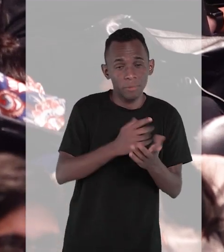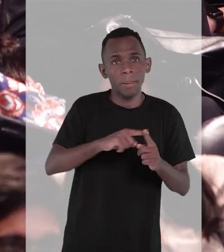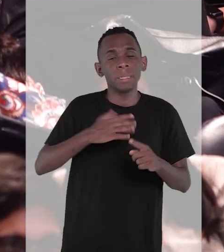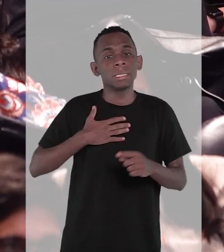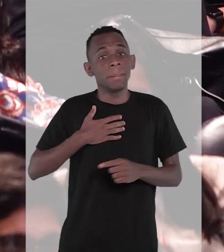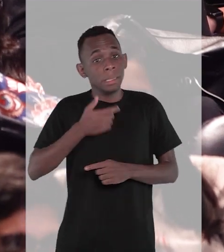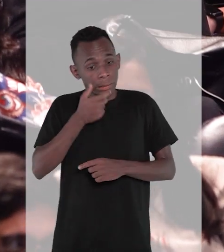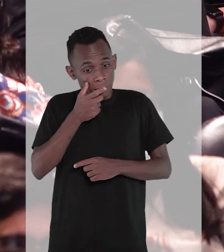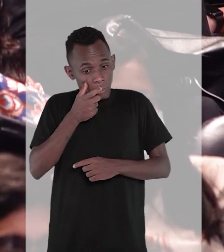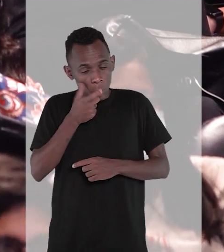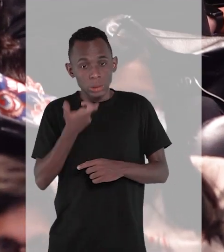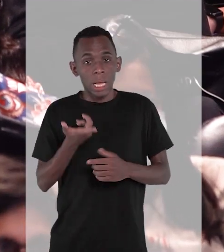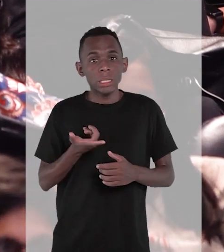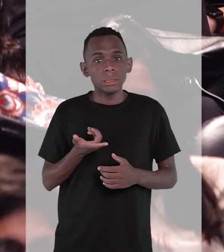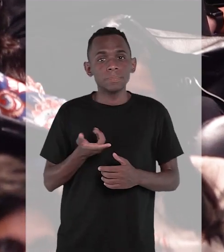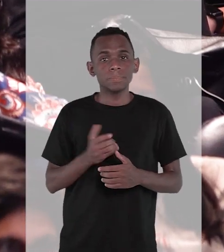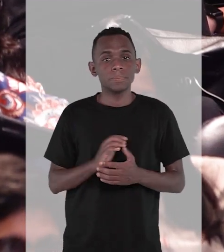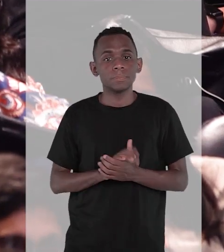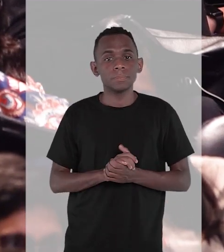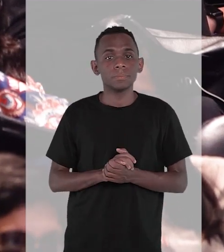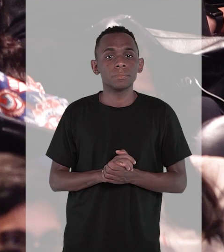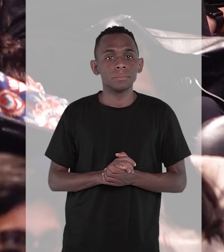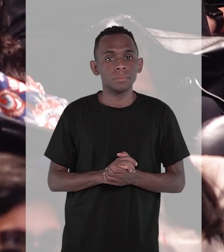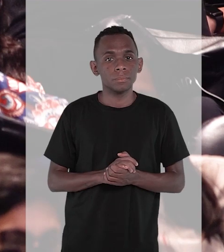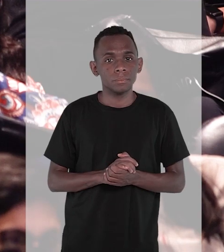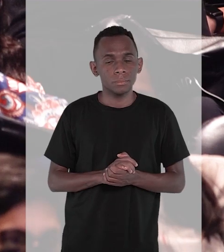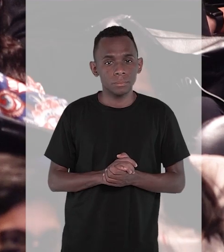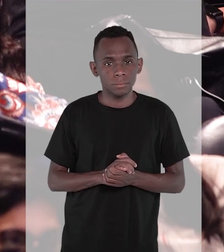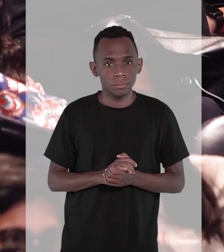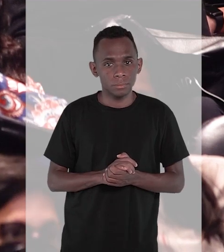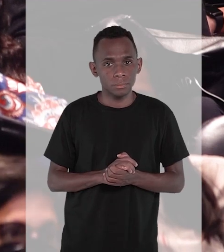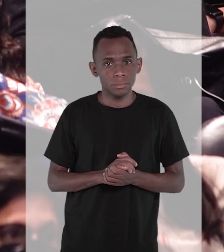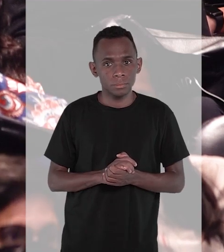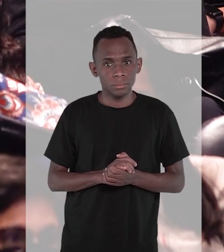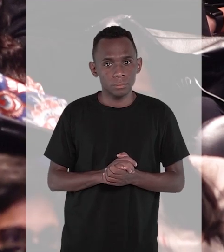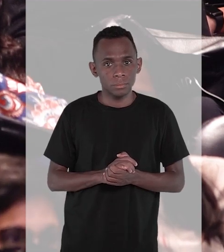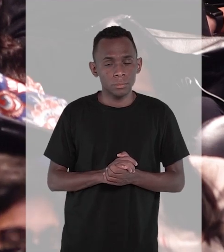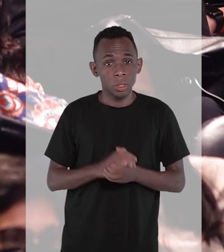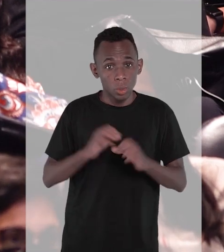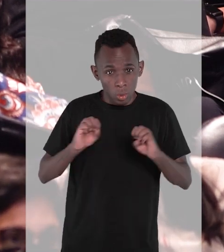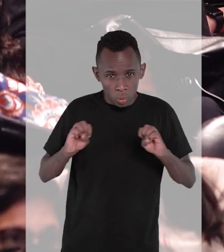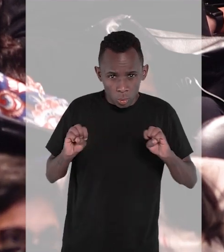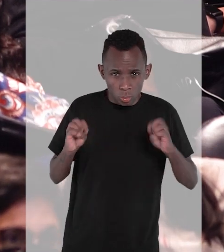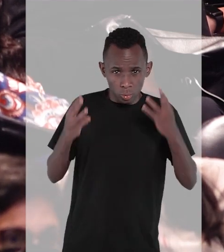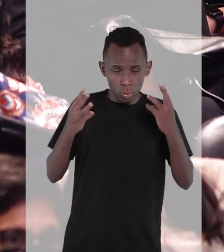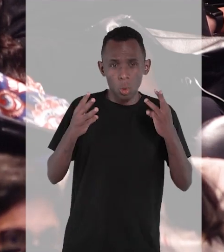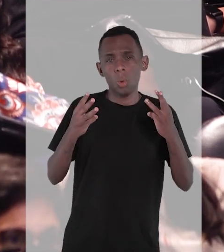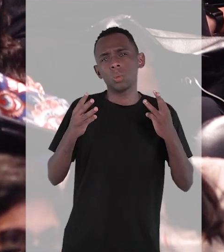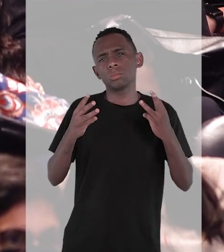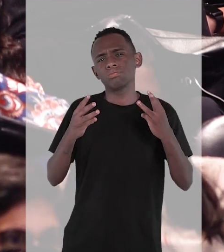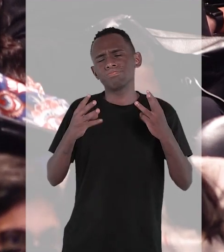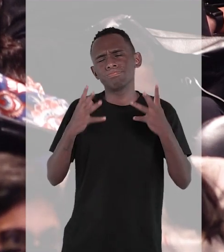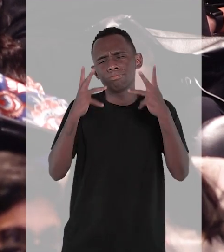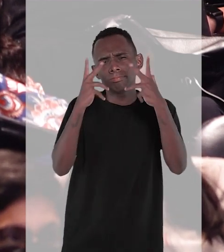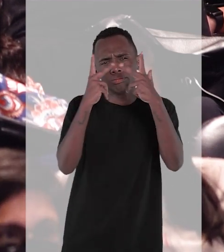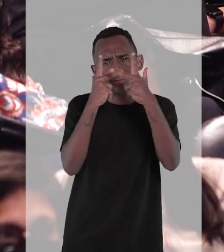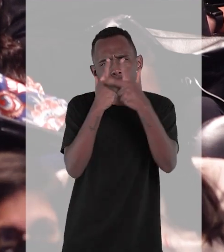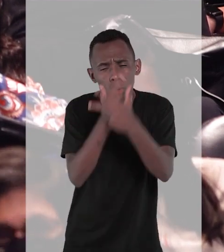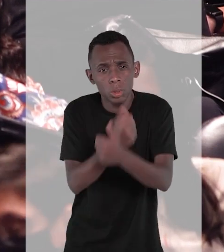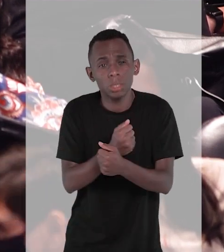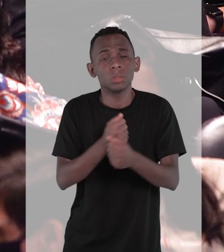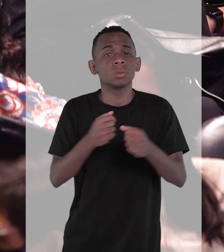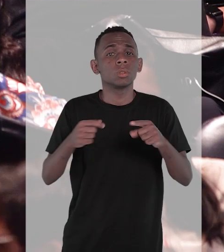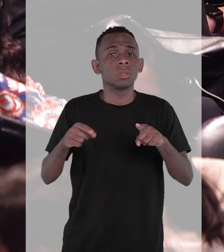com o livro, mas é uma curiosidade minha. O Totatiano é um dos shows mais bonitos que eu já